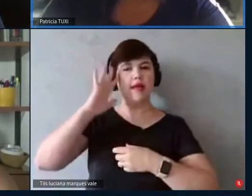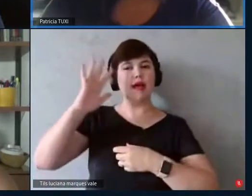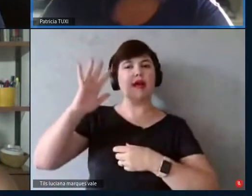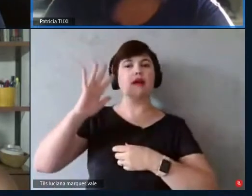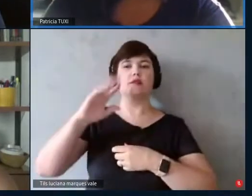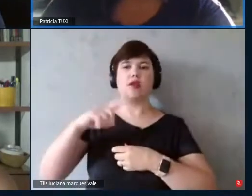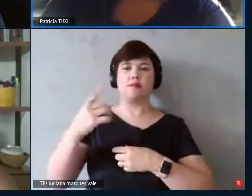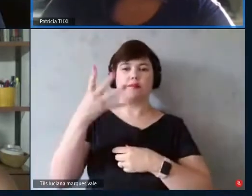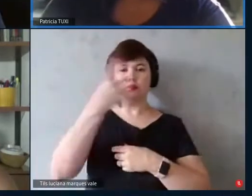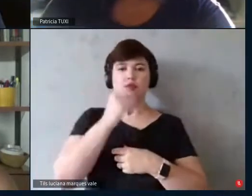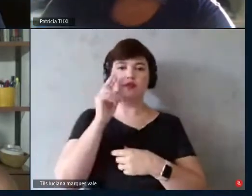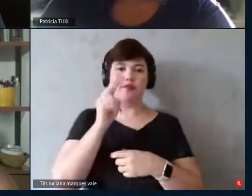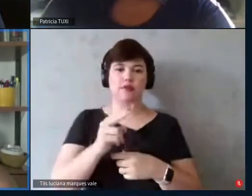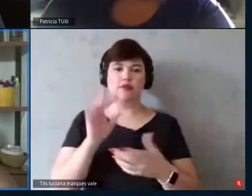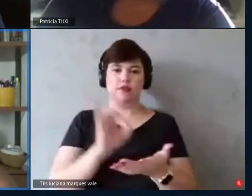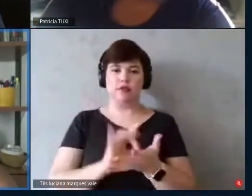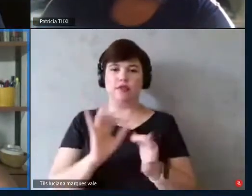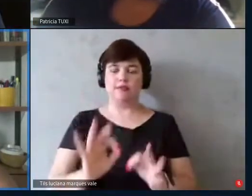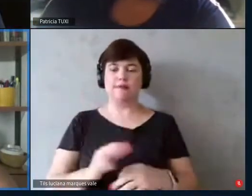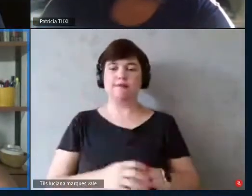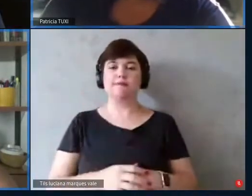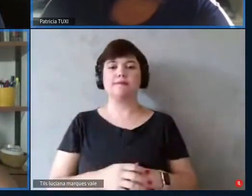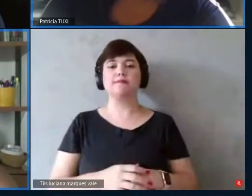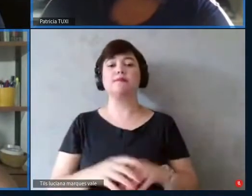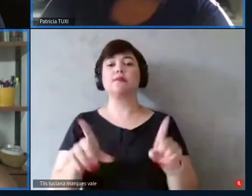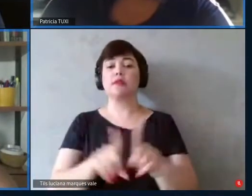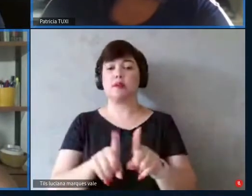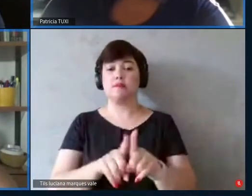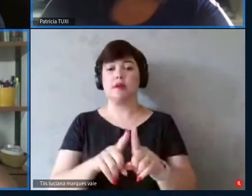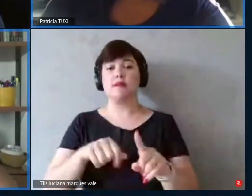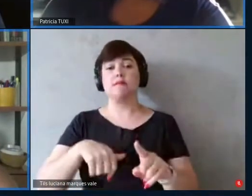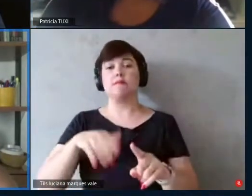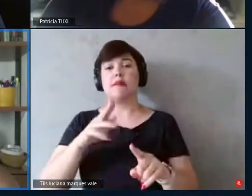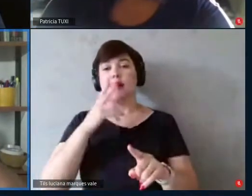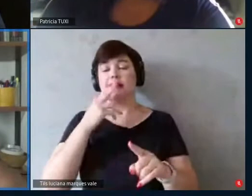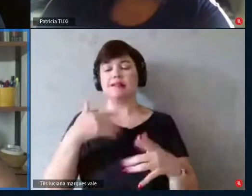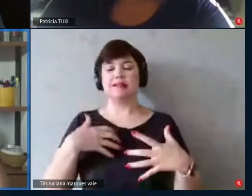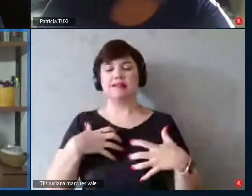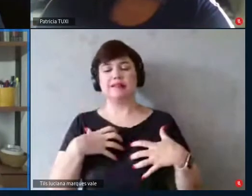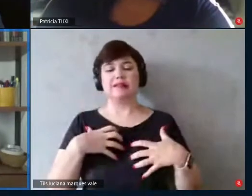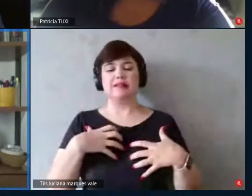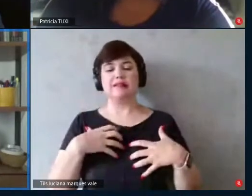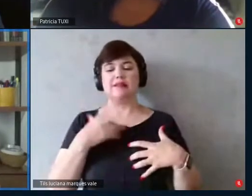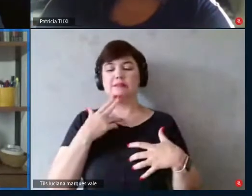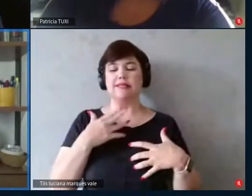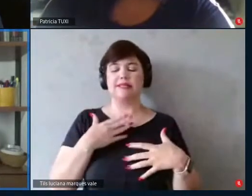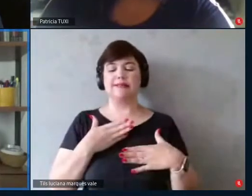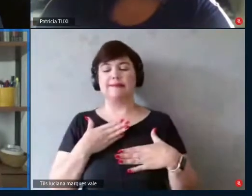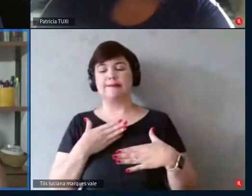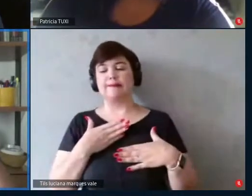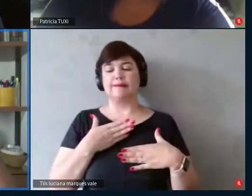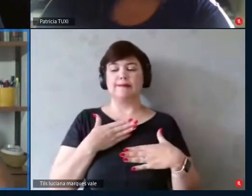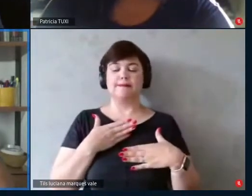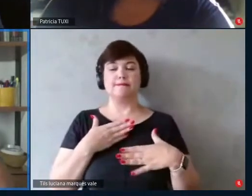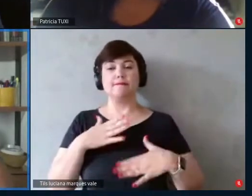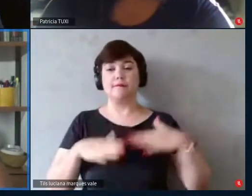muito bonita de ver. É, e uma insegurança, às vezes, que a gente sente que